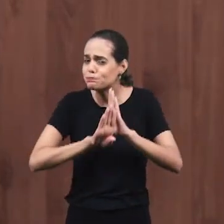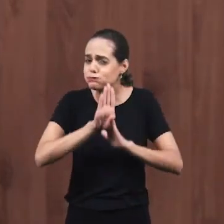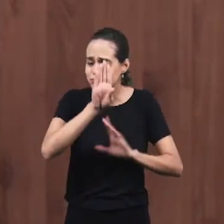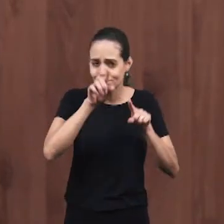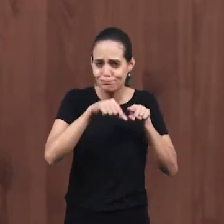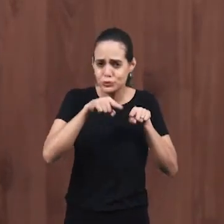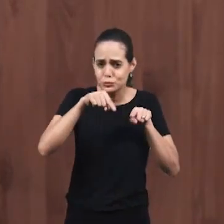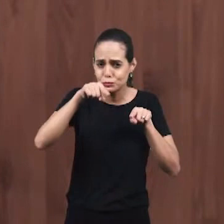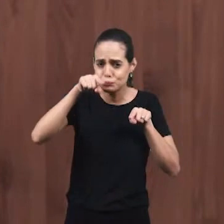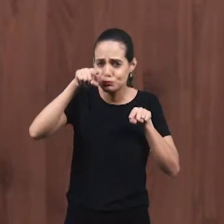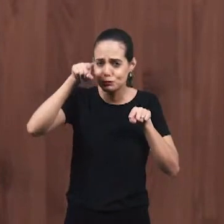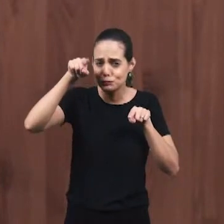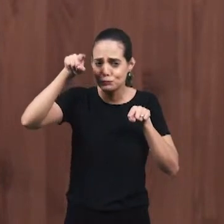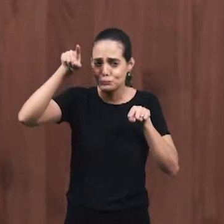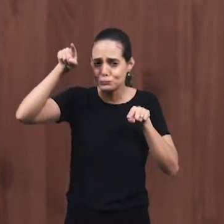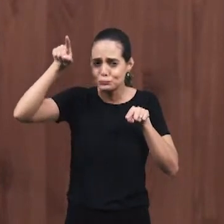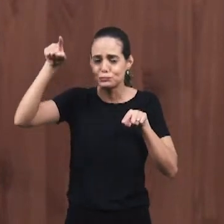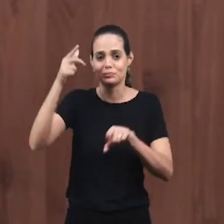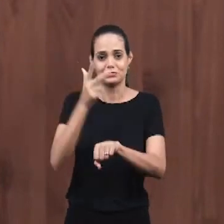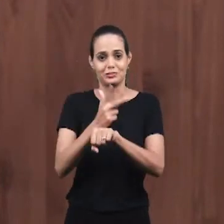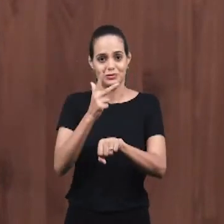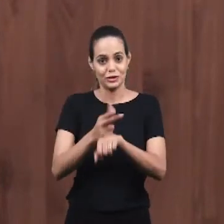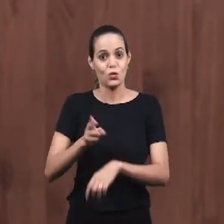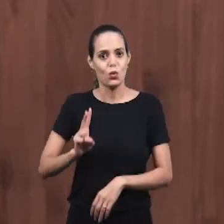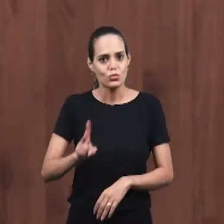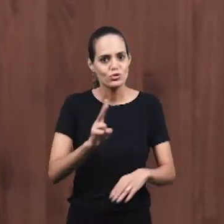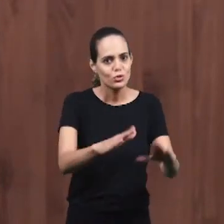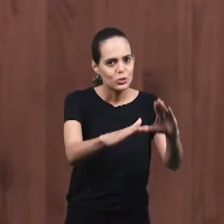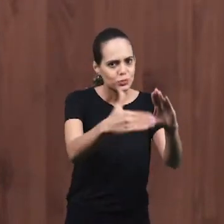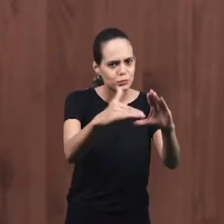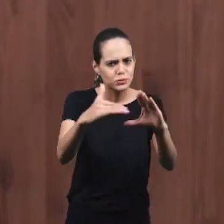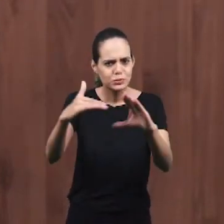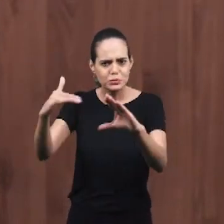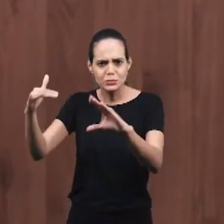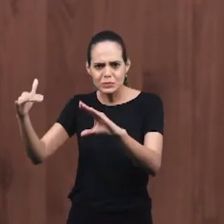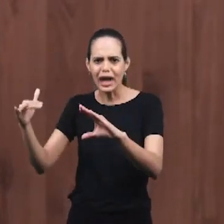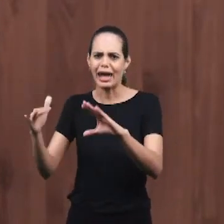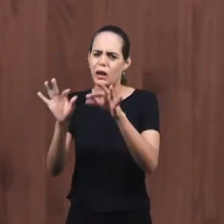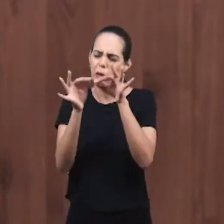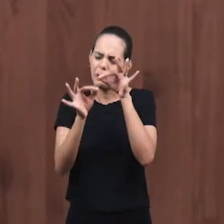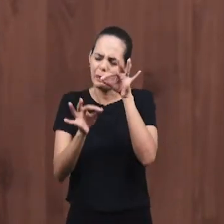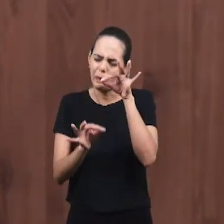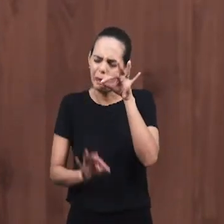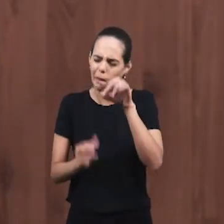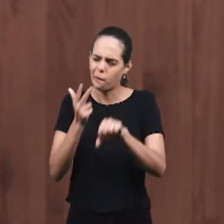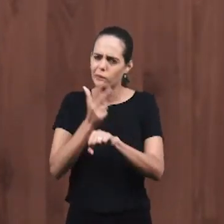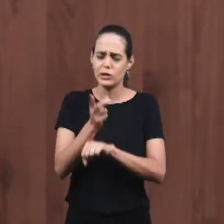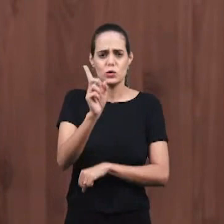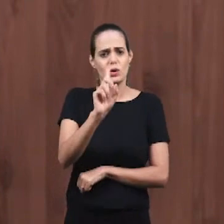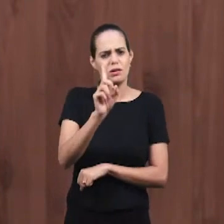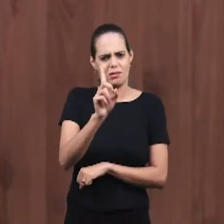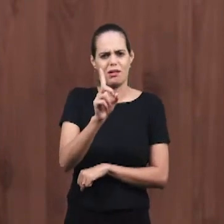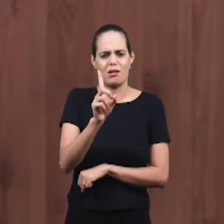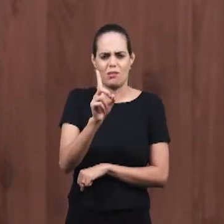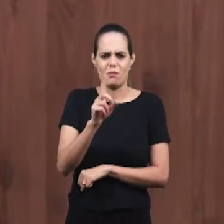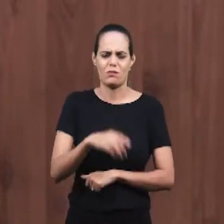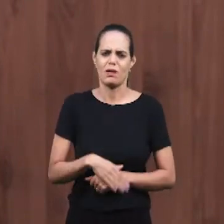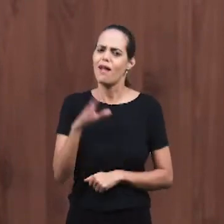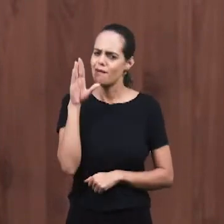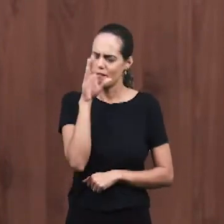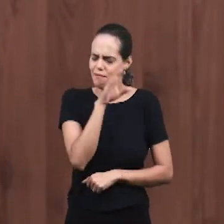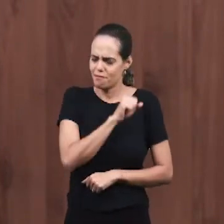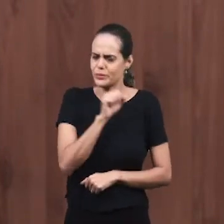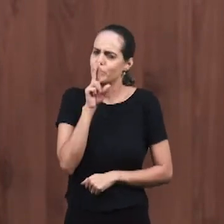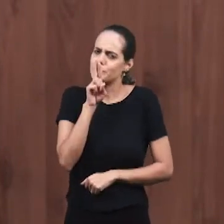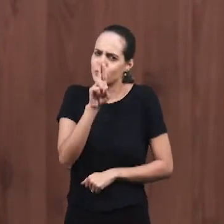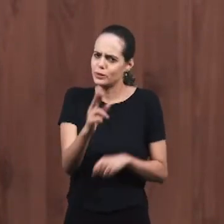de vídeos, e não pudemos atender a todos, infelizmente. Mas os irmãos devem continuar enviando, de preferência não muito longos. Vídeos muito longos tomam